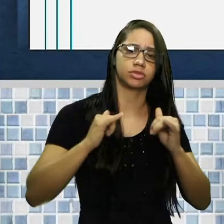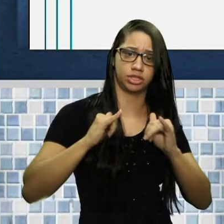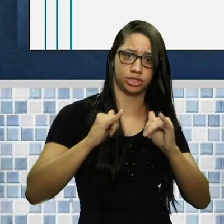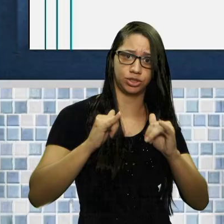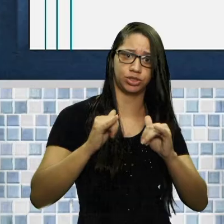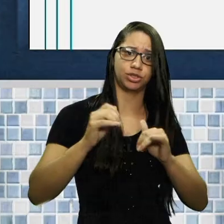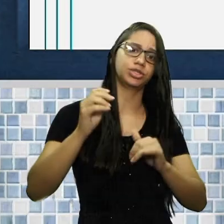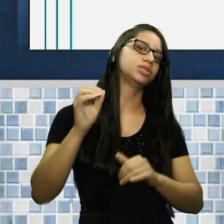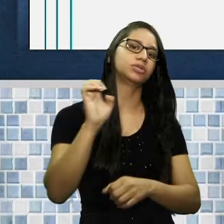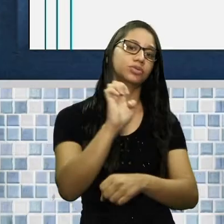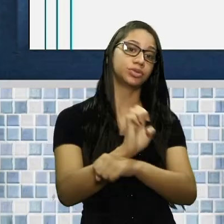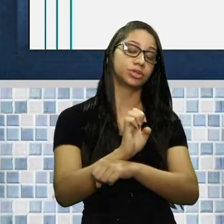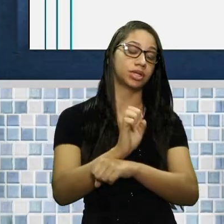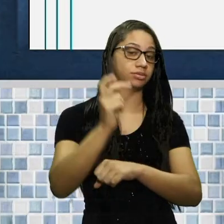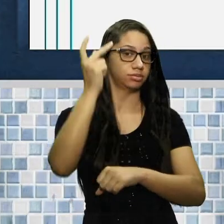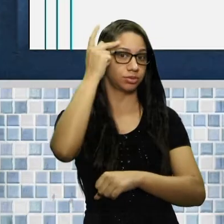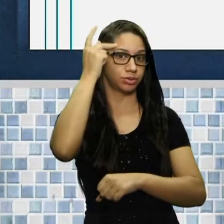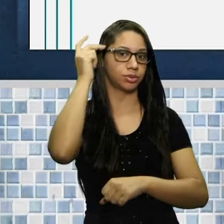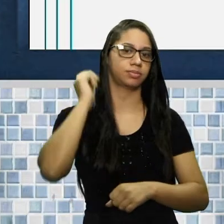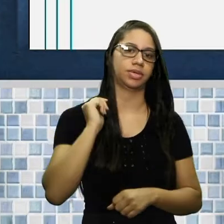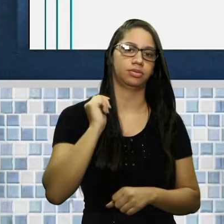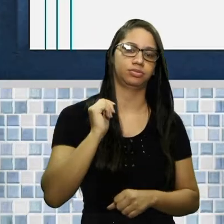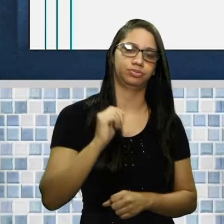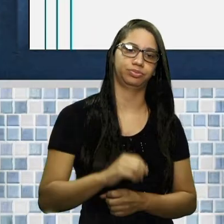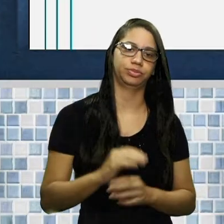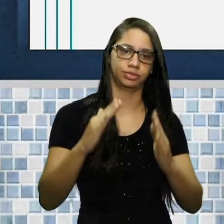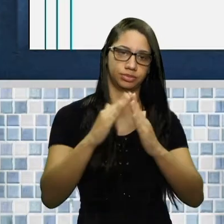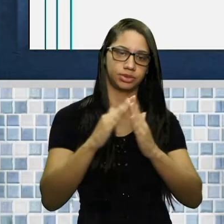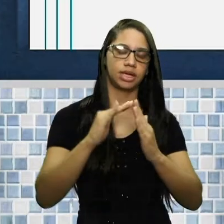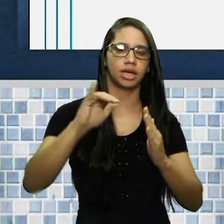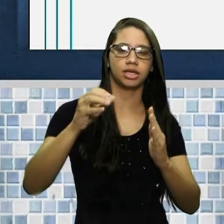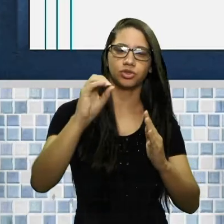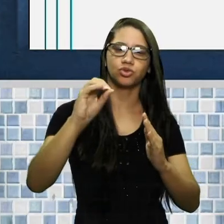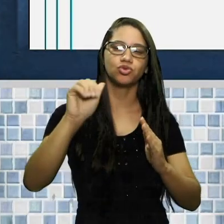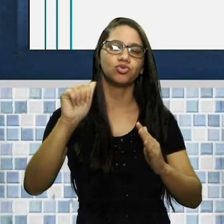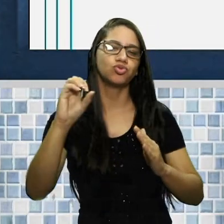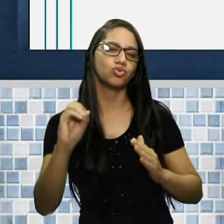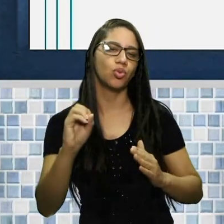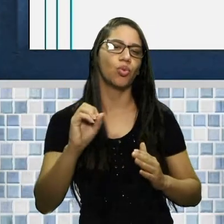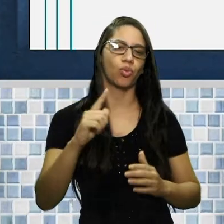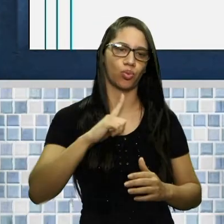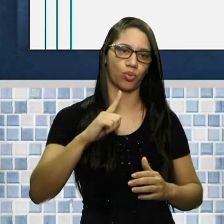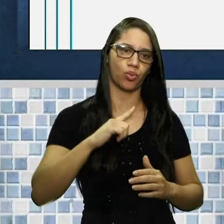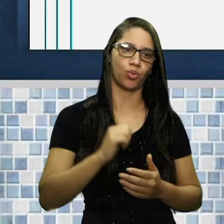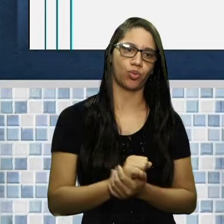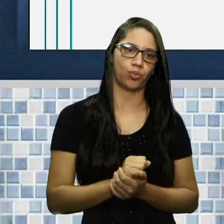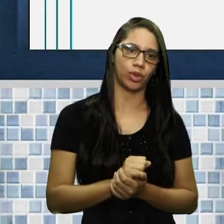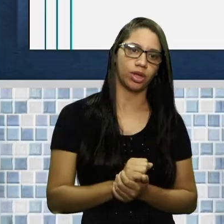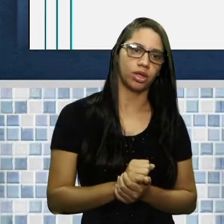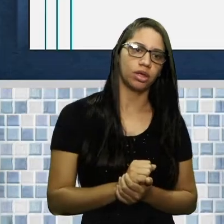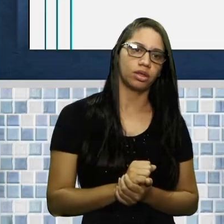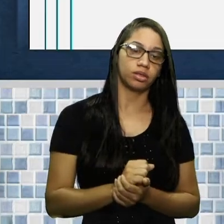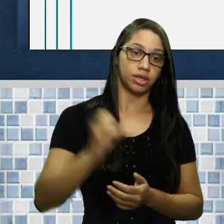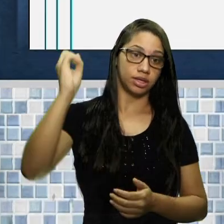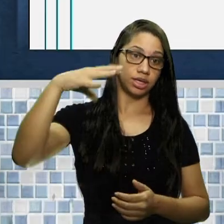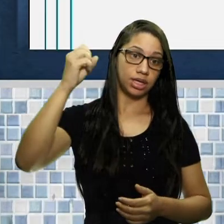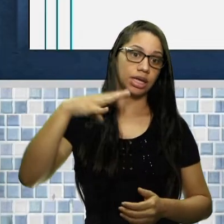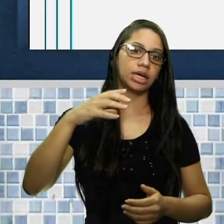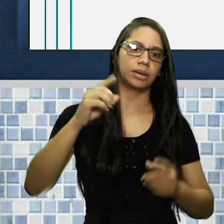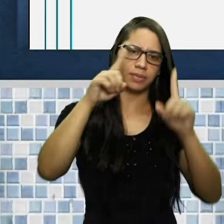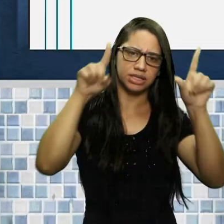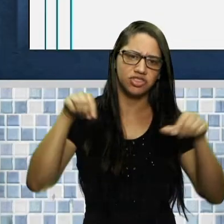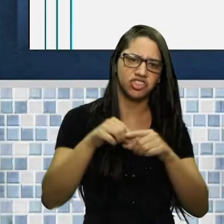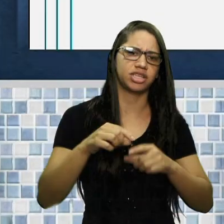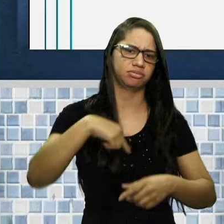João, há lâmpadas, geladeira, lavadora, chuveiro e ferro elétrico, além de outros